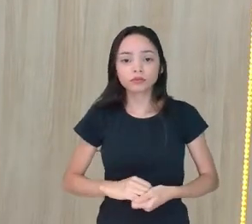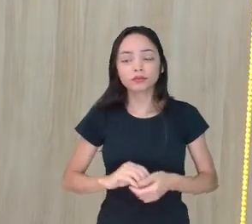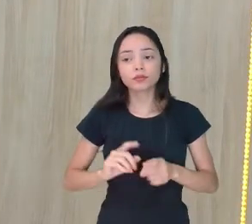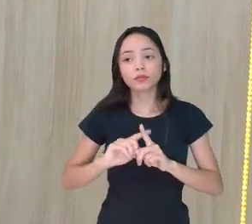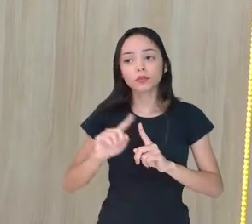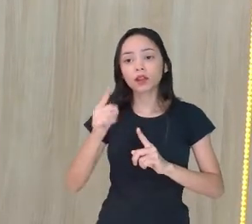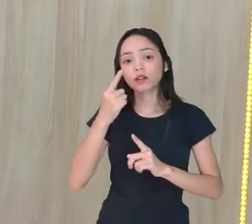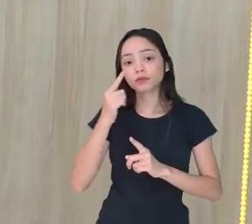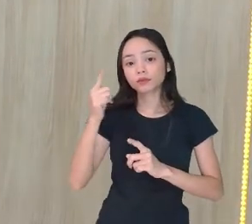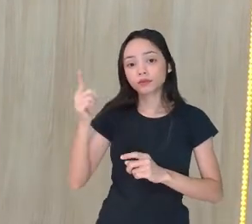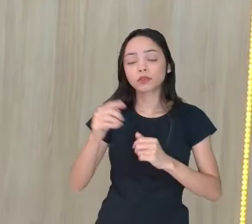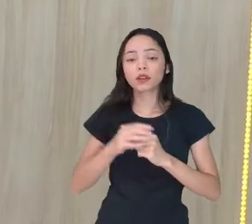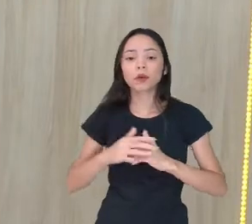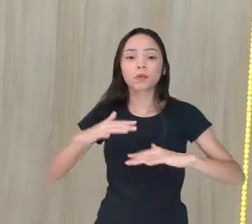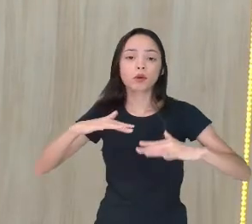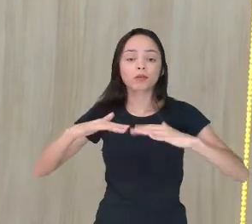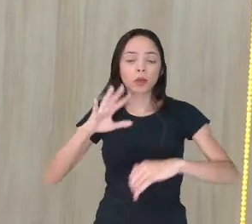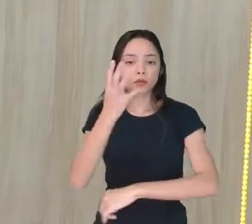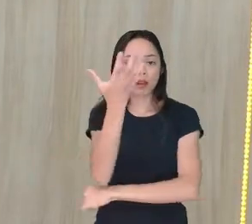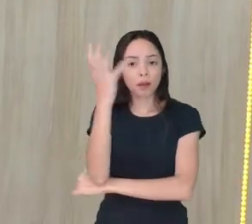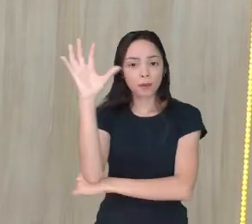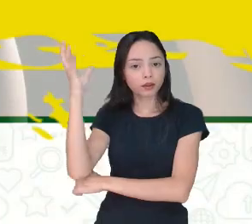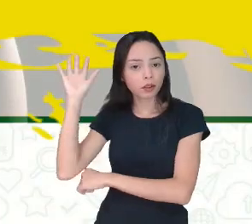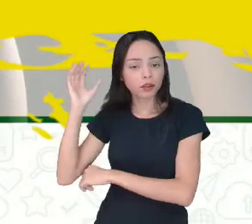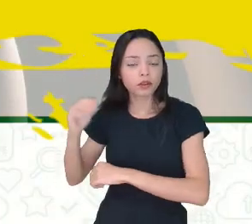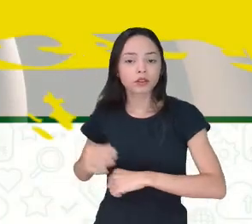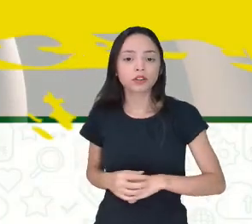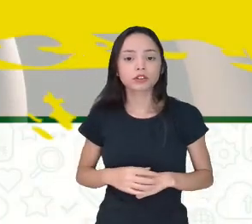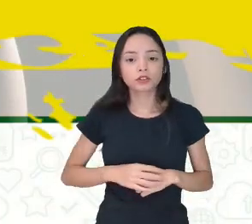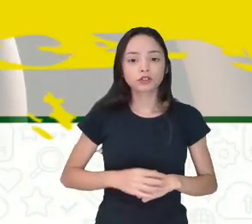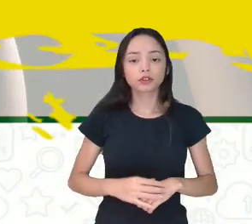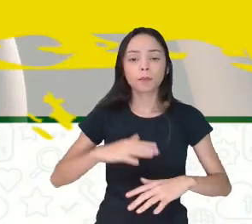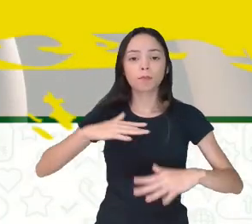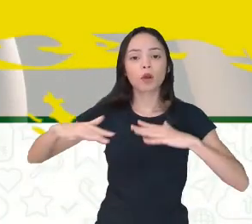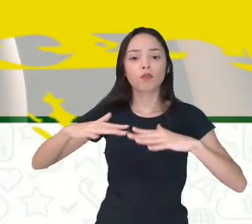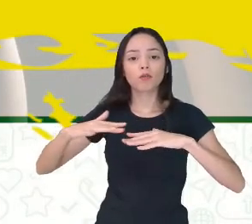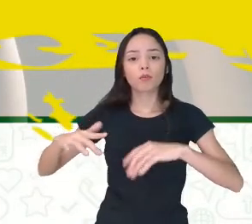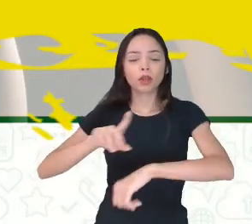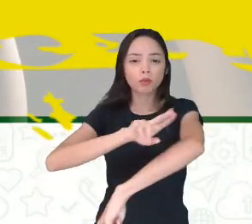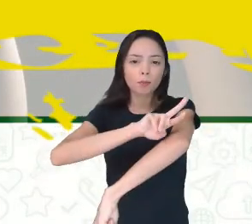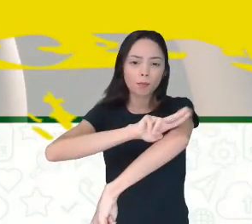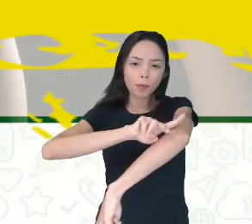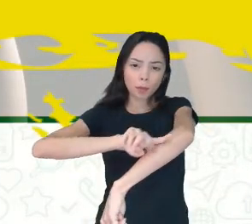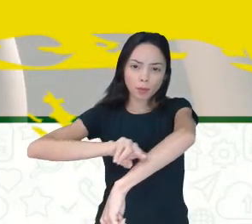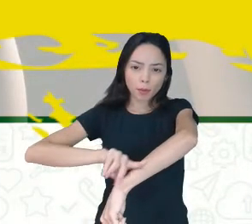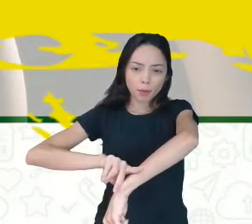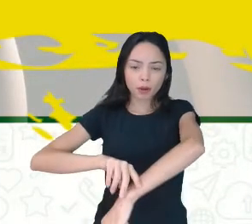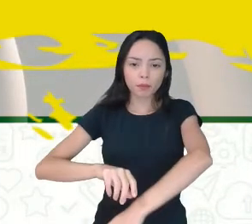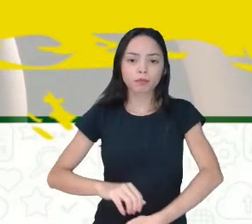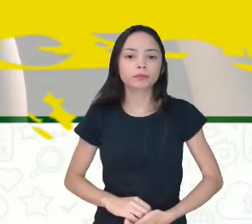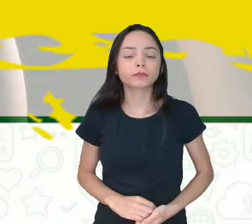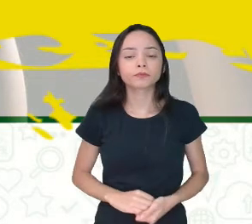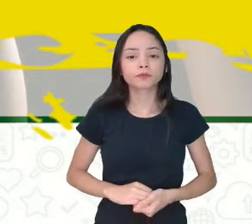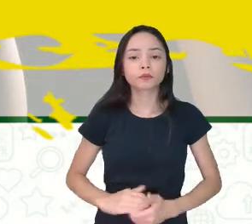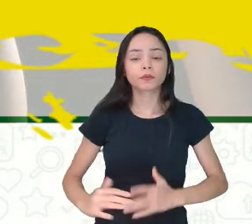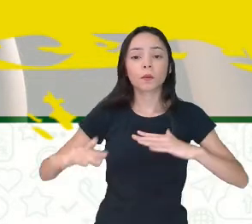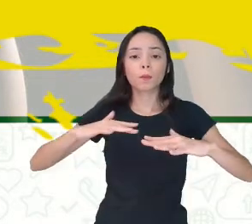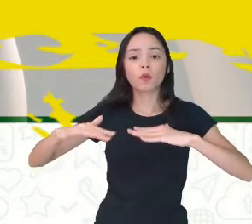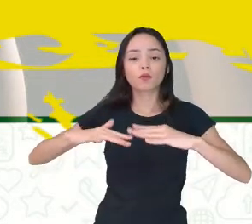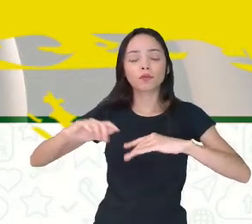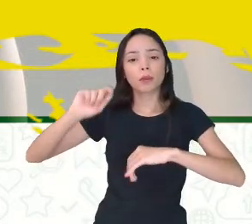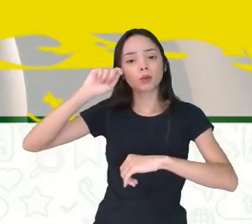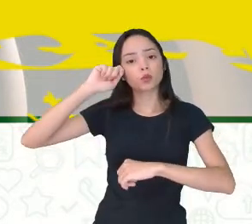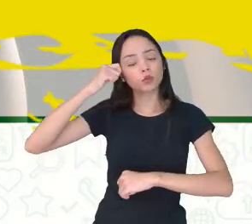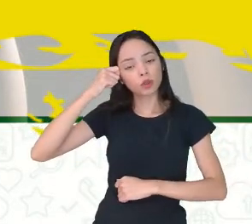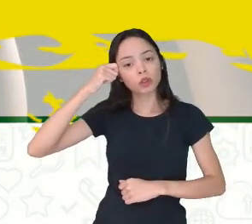movimento ambientalista, nós temos o movimento LGBTQIA+, certo? O movimento